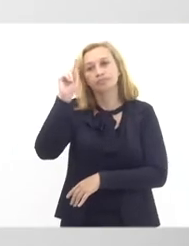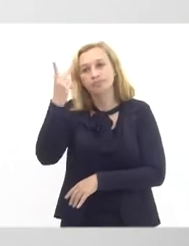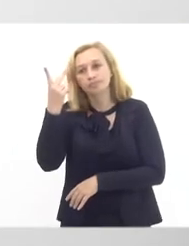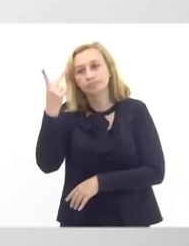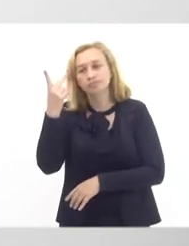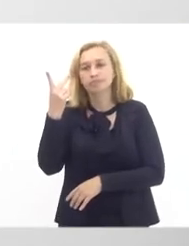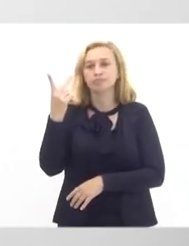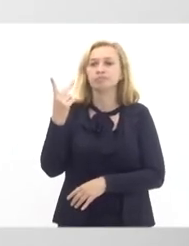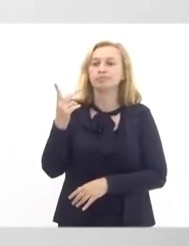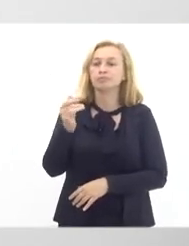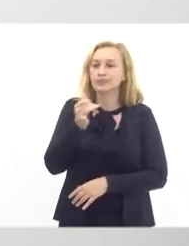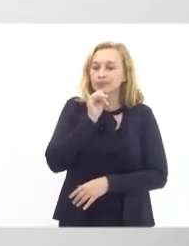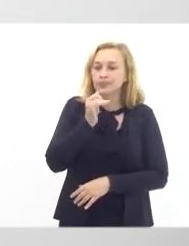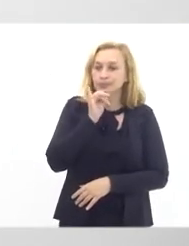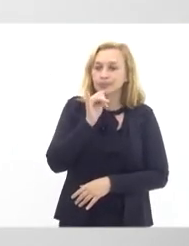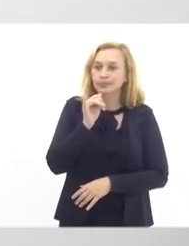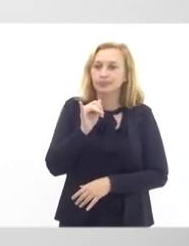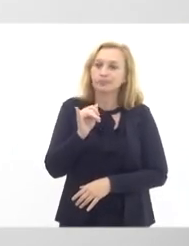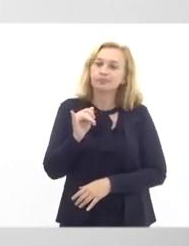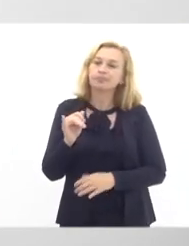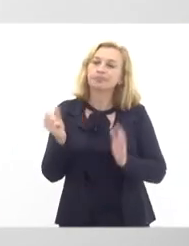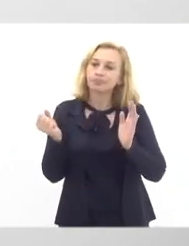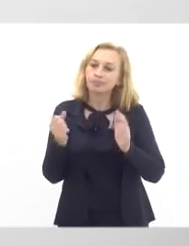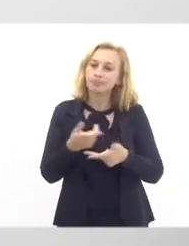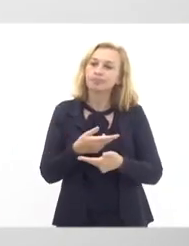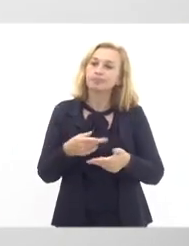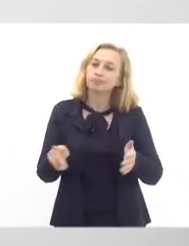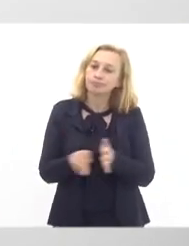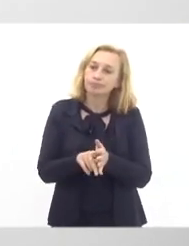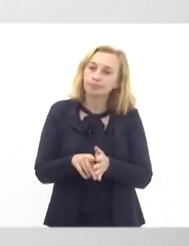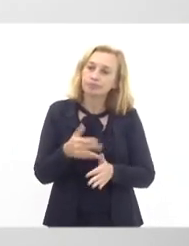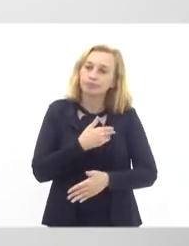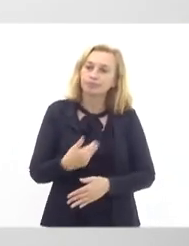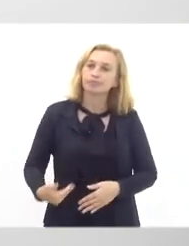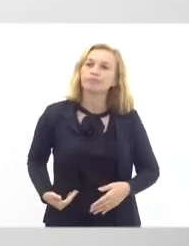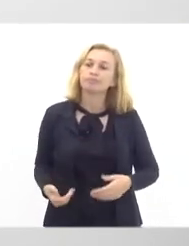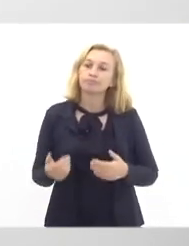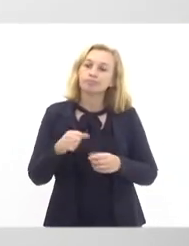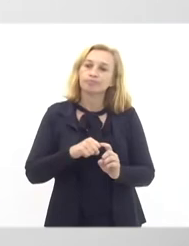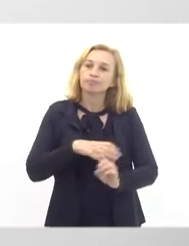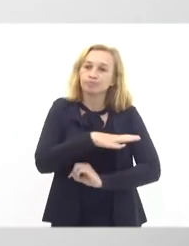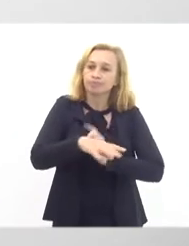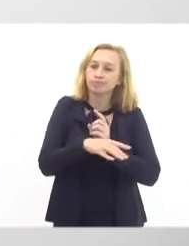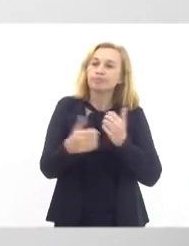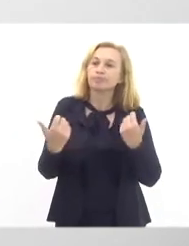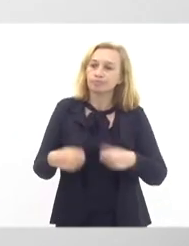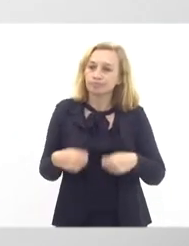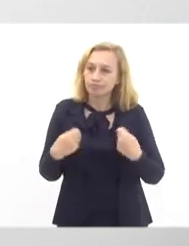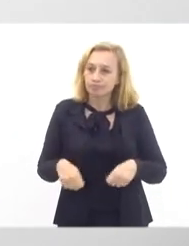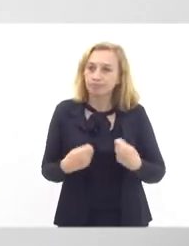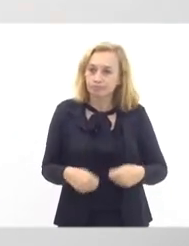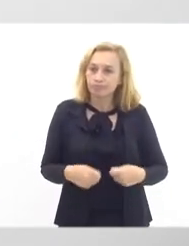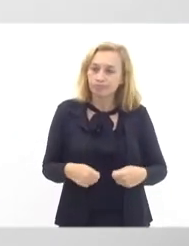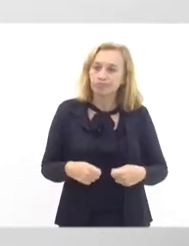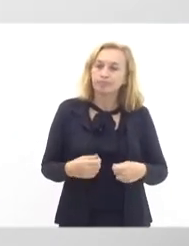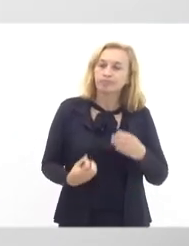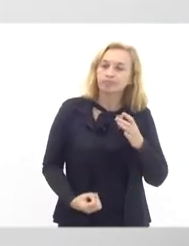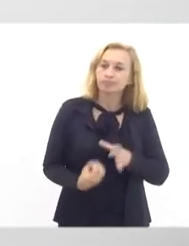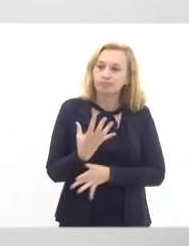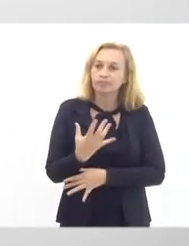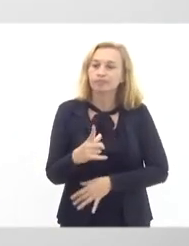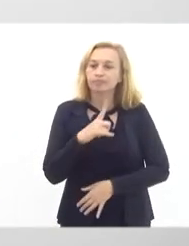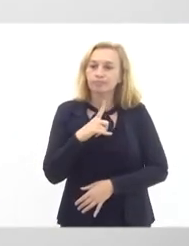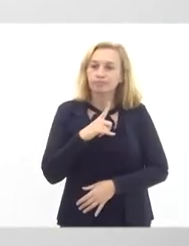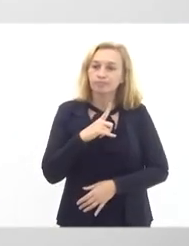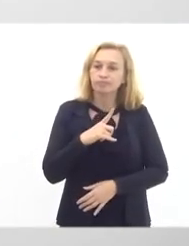grande exemplo, né, de projetos públicos, porque a sociedade precisa dessas construções para ter